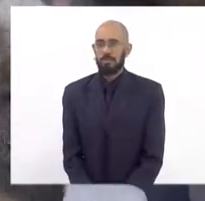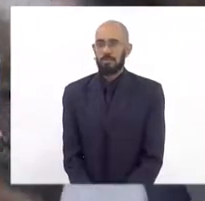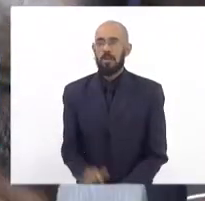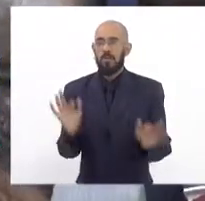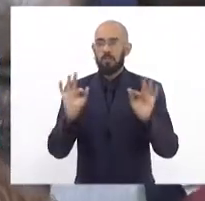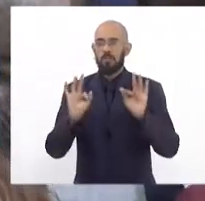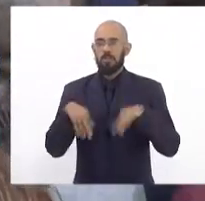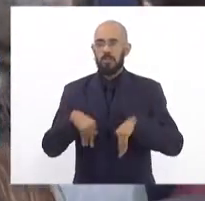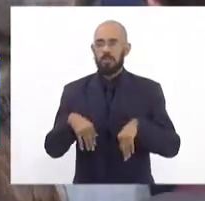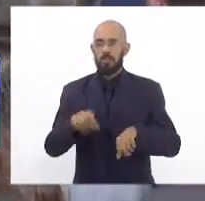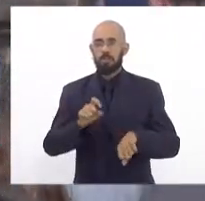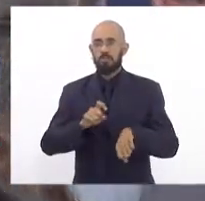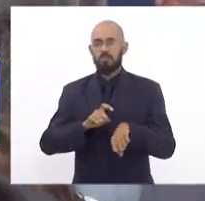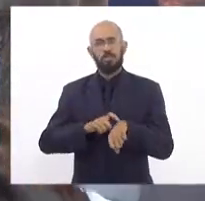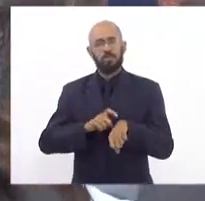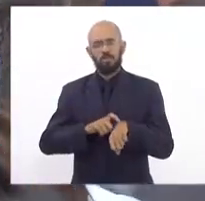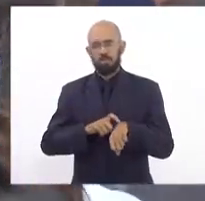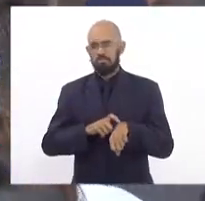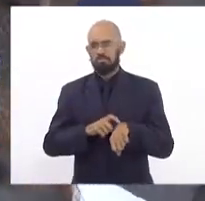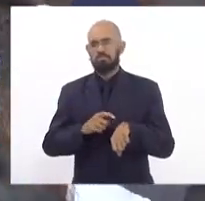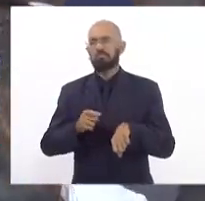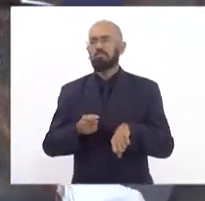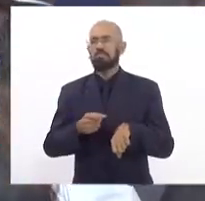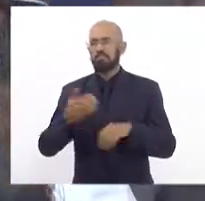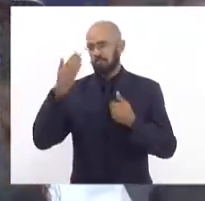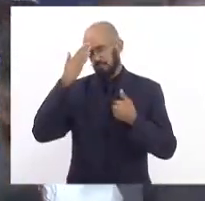Encerrando mesmo, agradecer a presença de cada um.